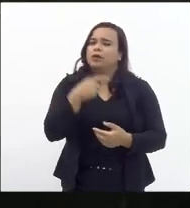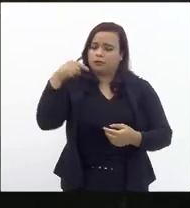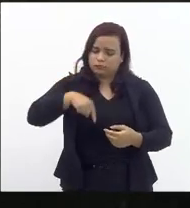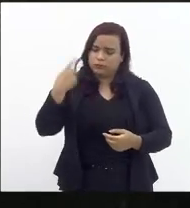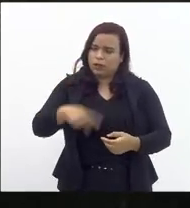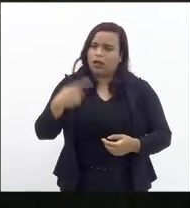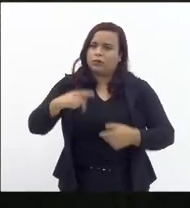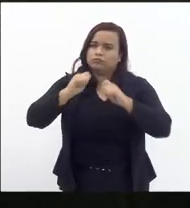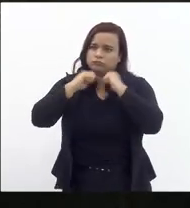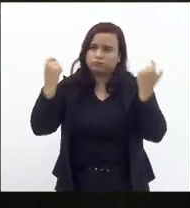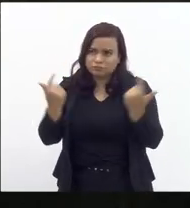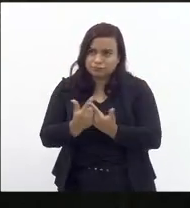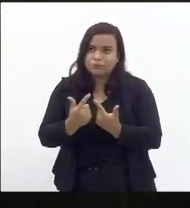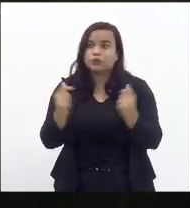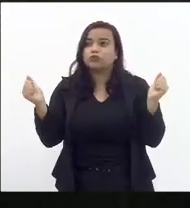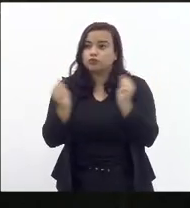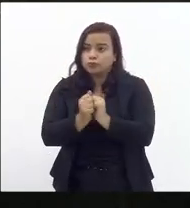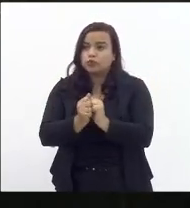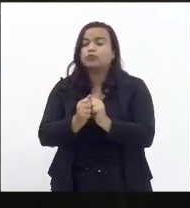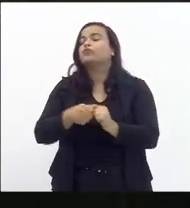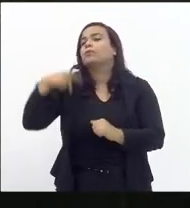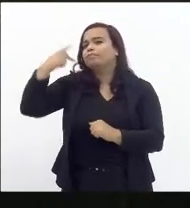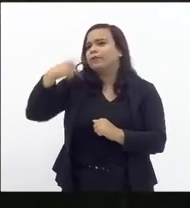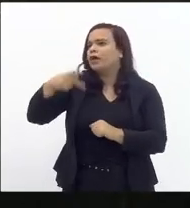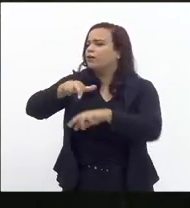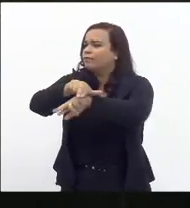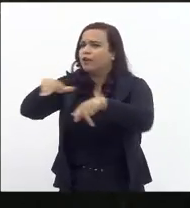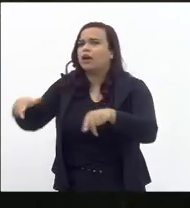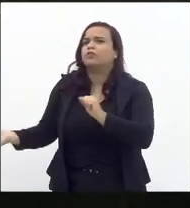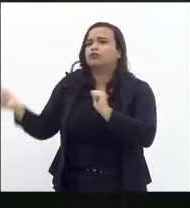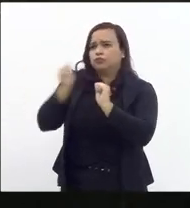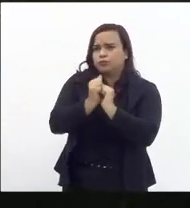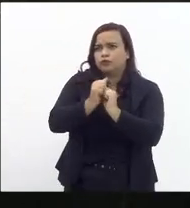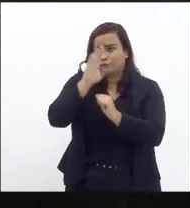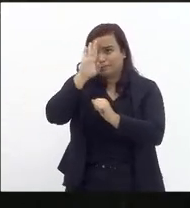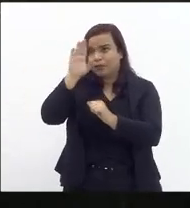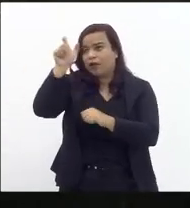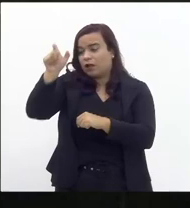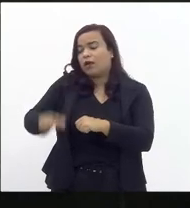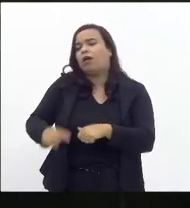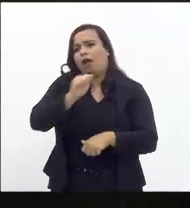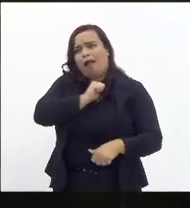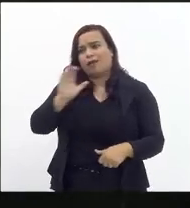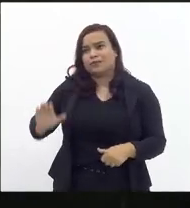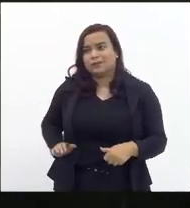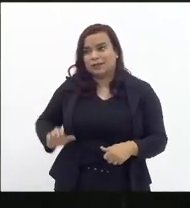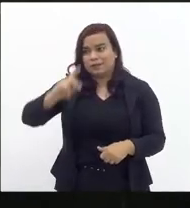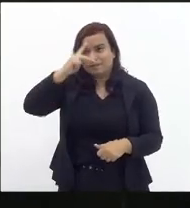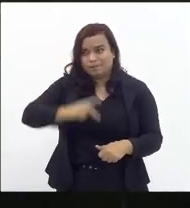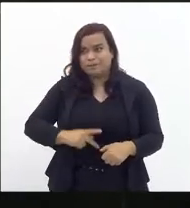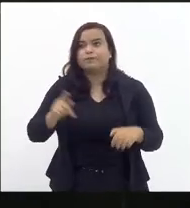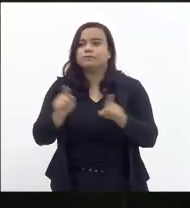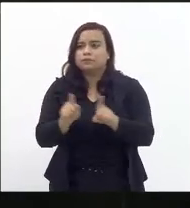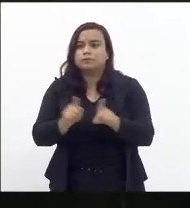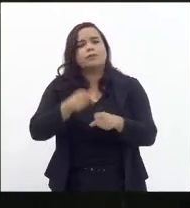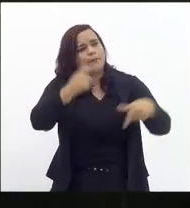casa, junto com outros parlamentares, inclusive com o presidente André Siciliano, entre